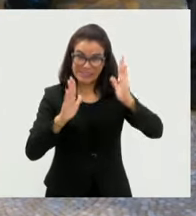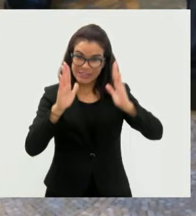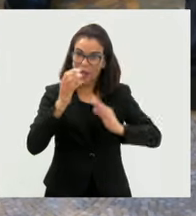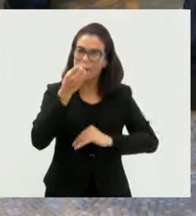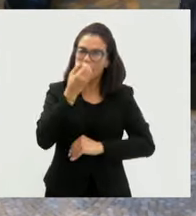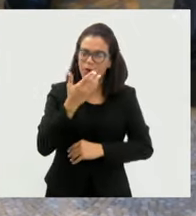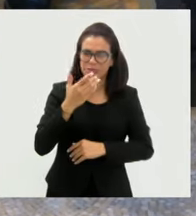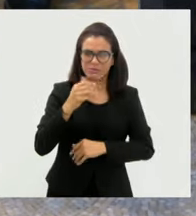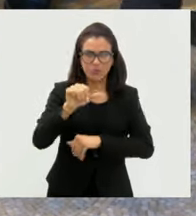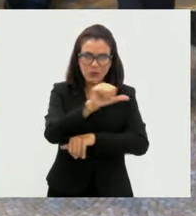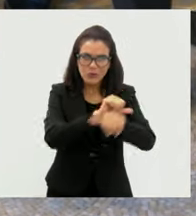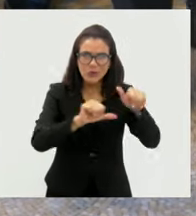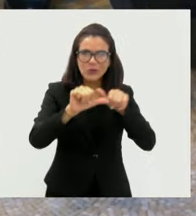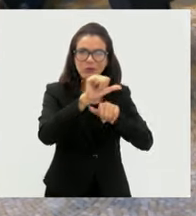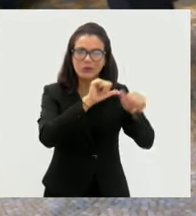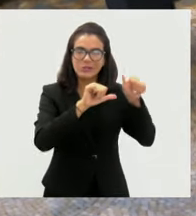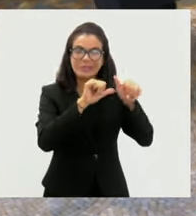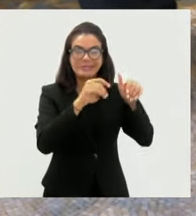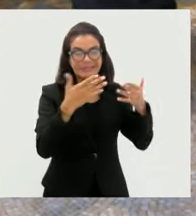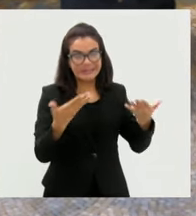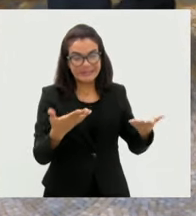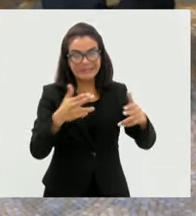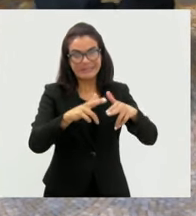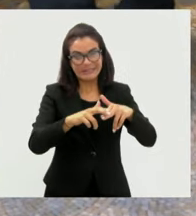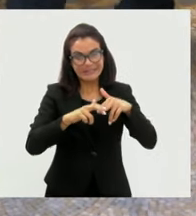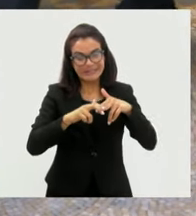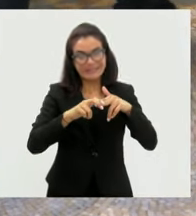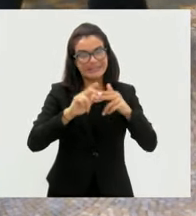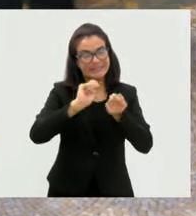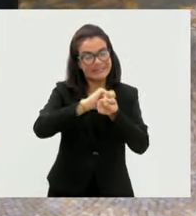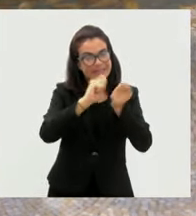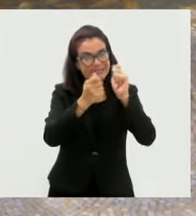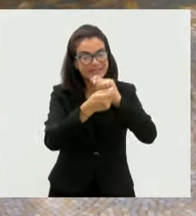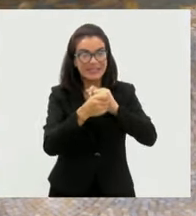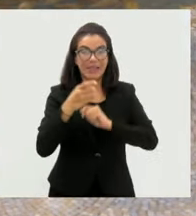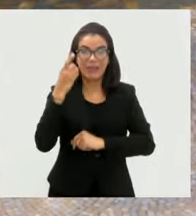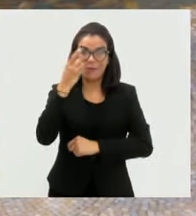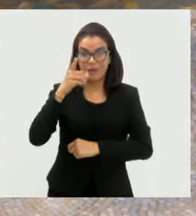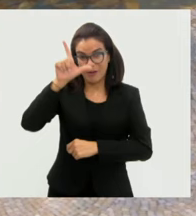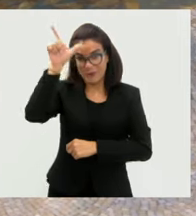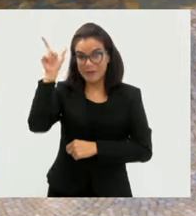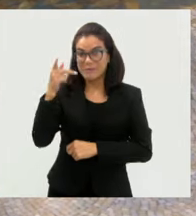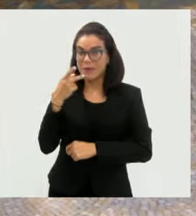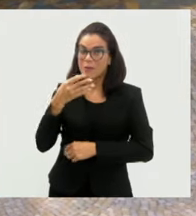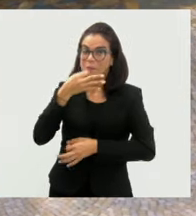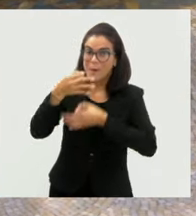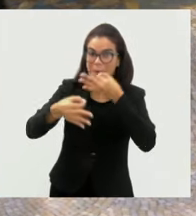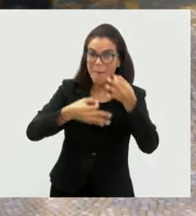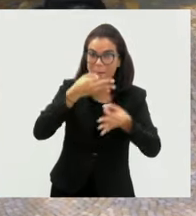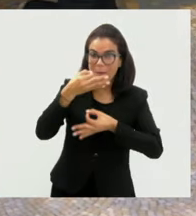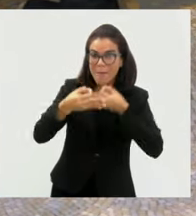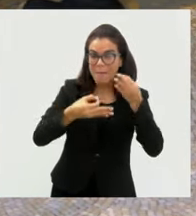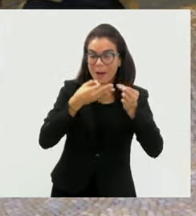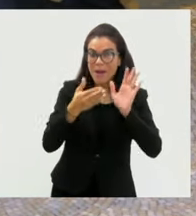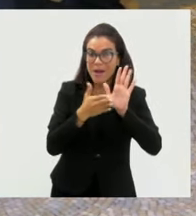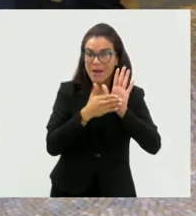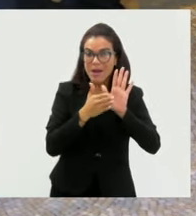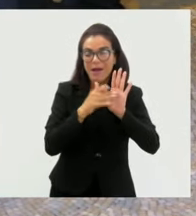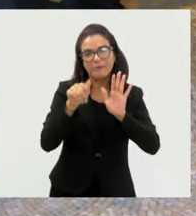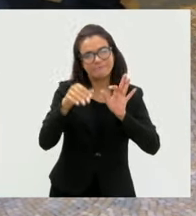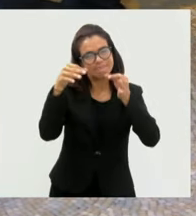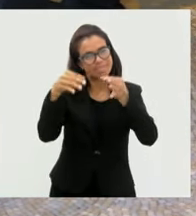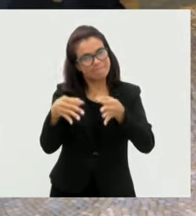a realidade, então o ajuste que o deputado Luiz Paulo propõe é corretíssimo.